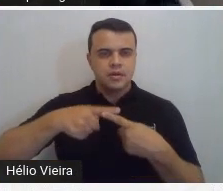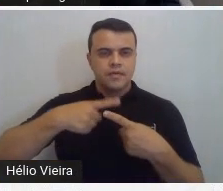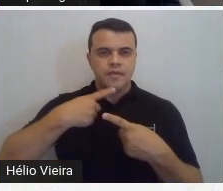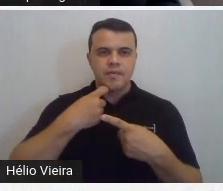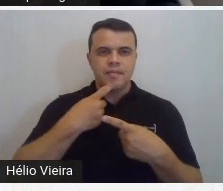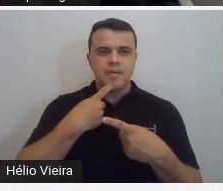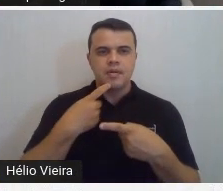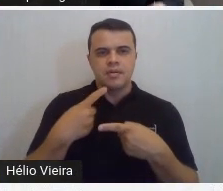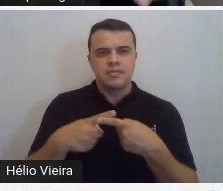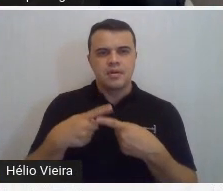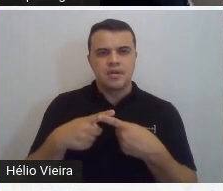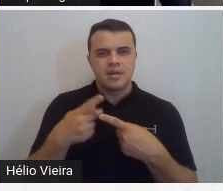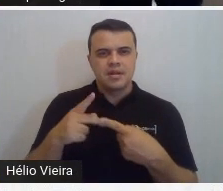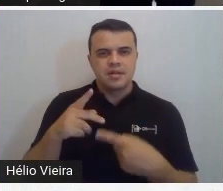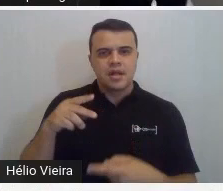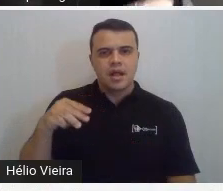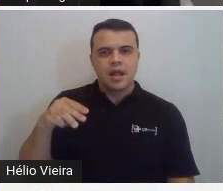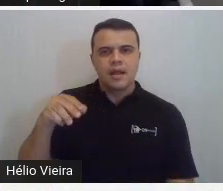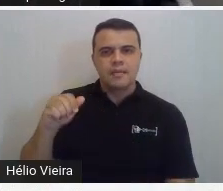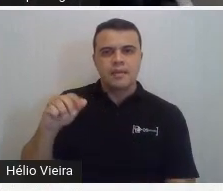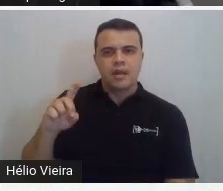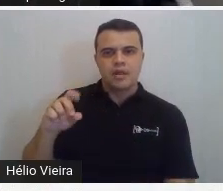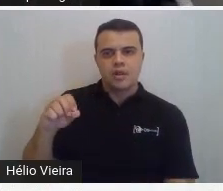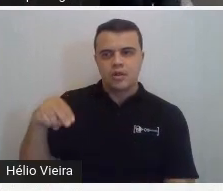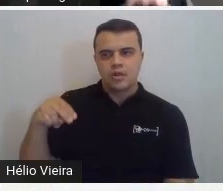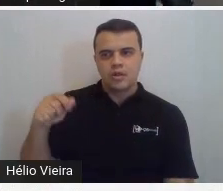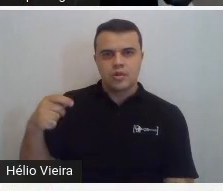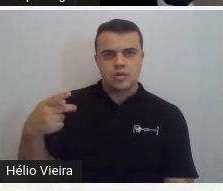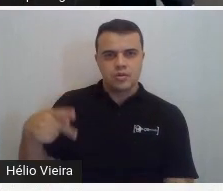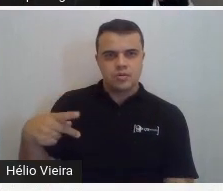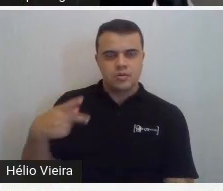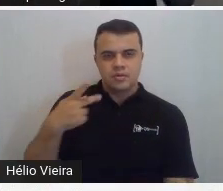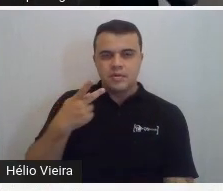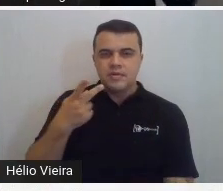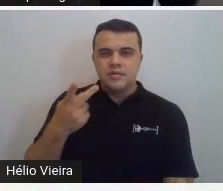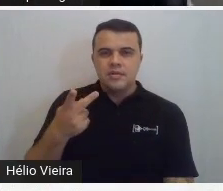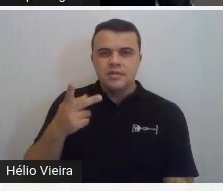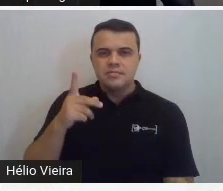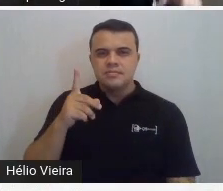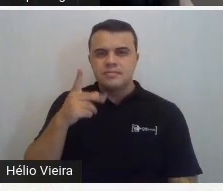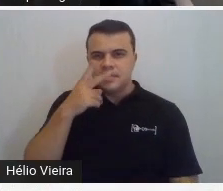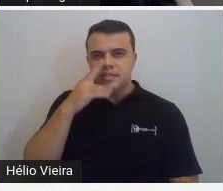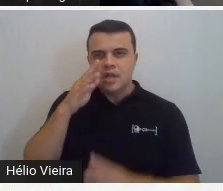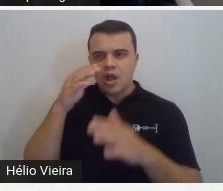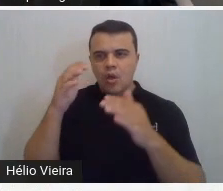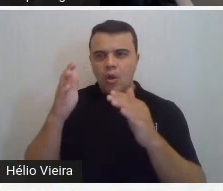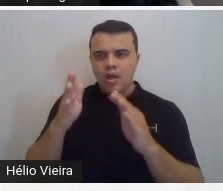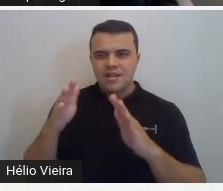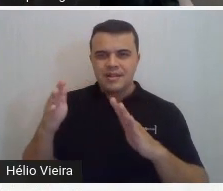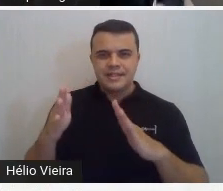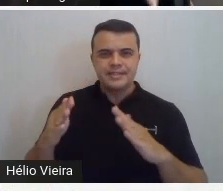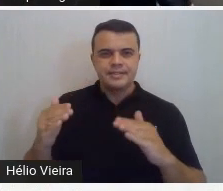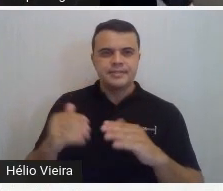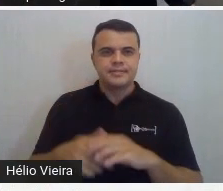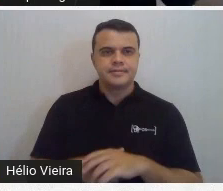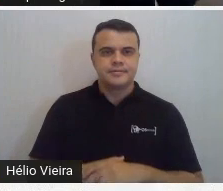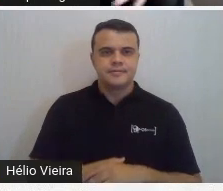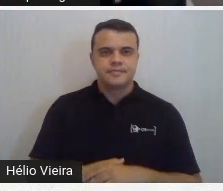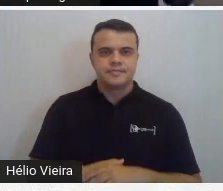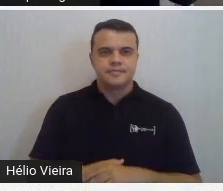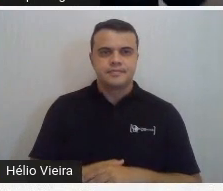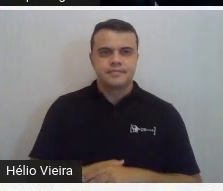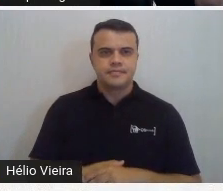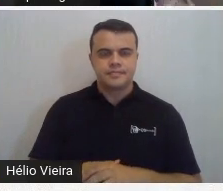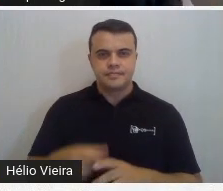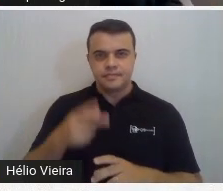vermelho. Esta Madonna, ele também emprega essas espécies de ondas em volta da mulher, né, se fosse